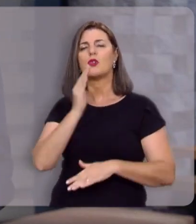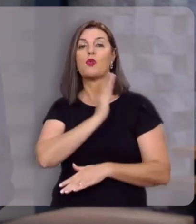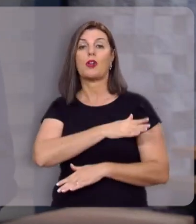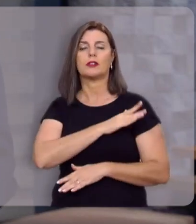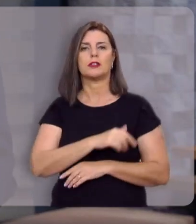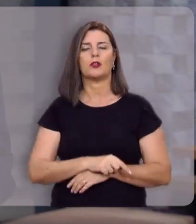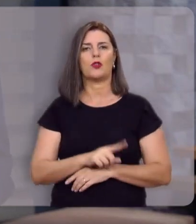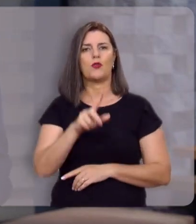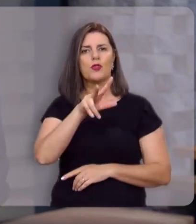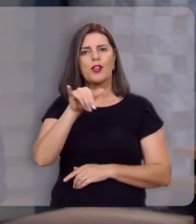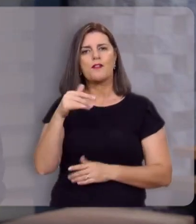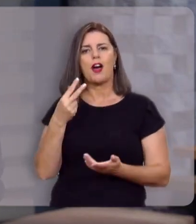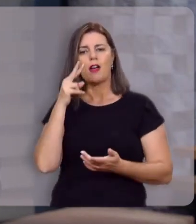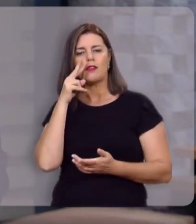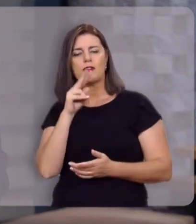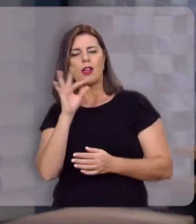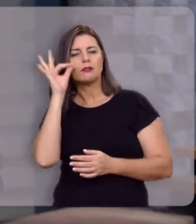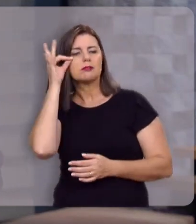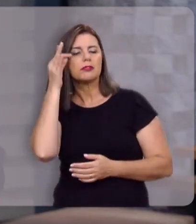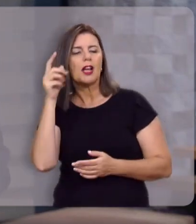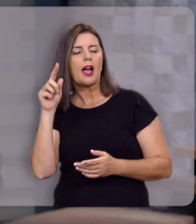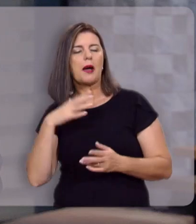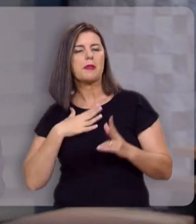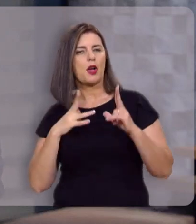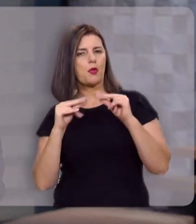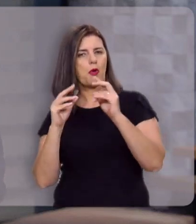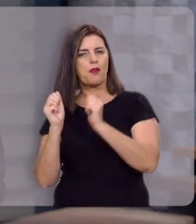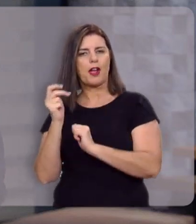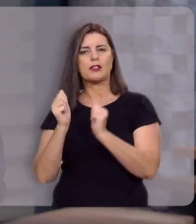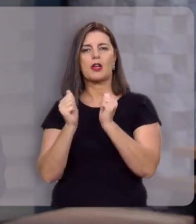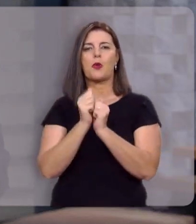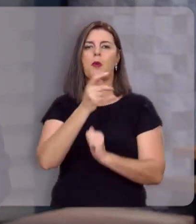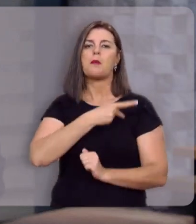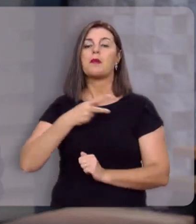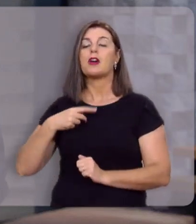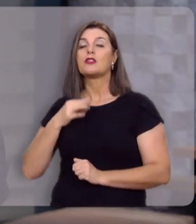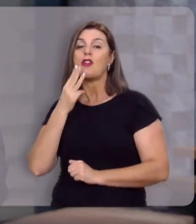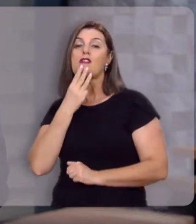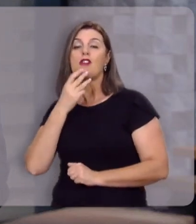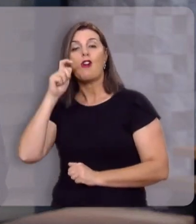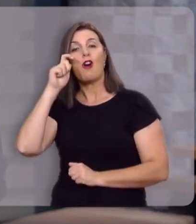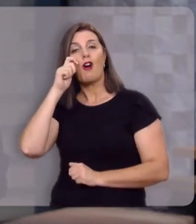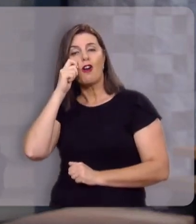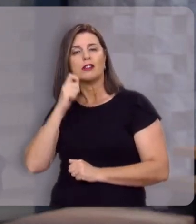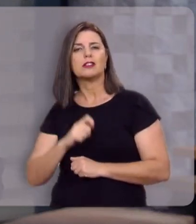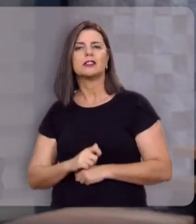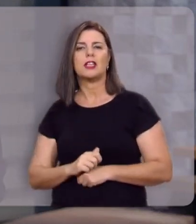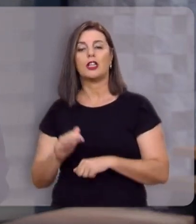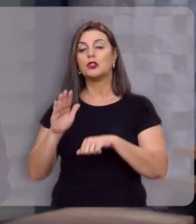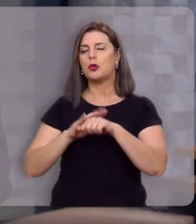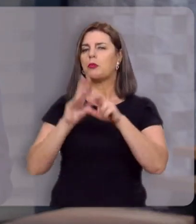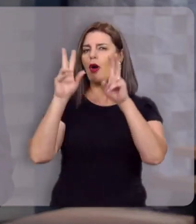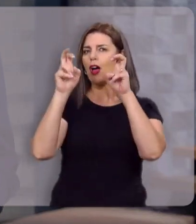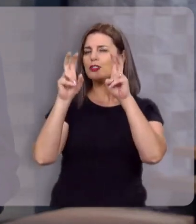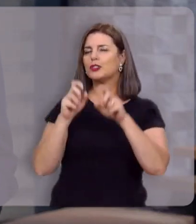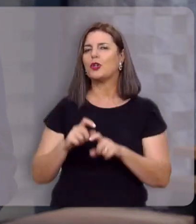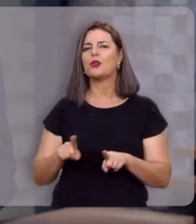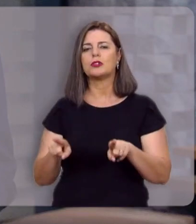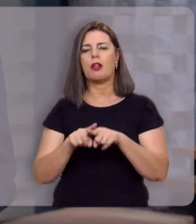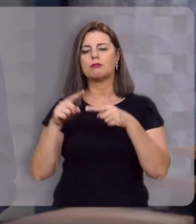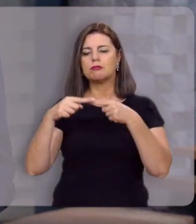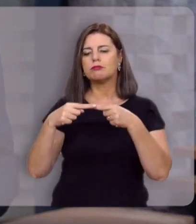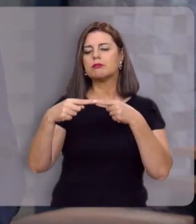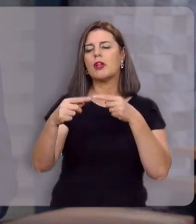coração. Você vai acompanhar daqui a pouco a minha conversa com o pastor Roster Guimarães Lopes sobre esse assunto e,